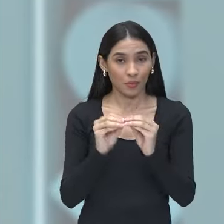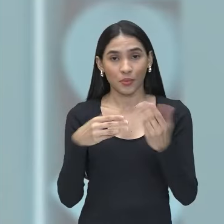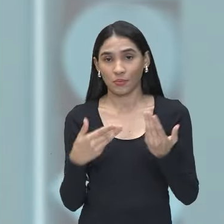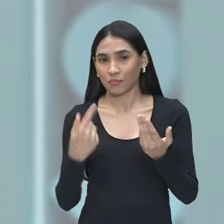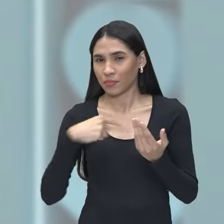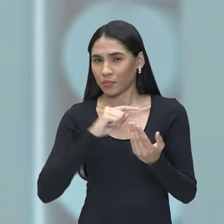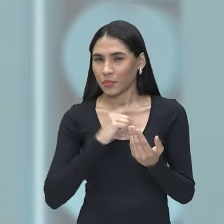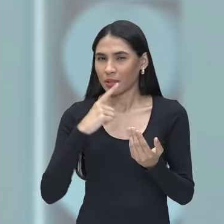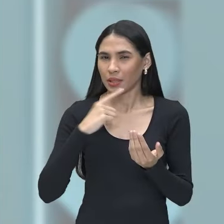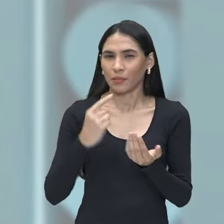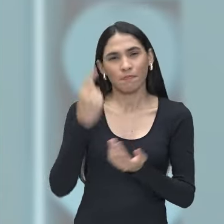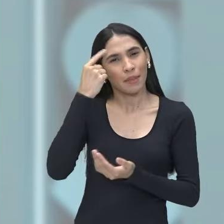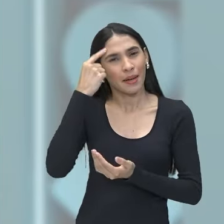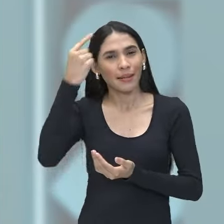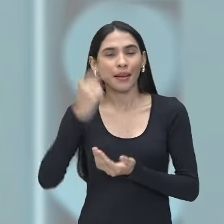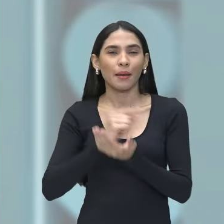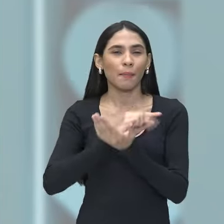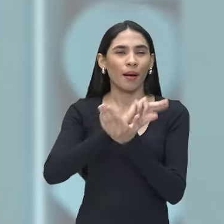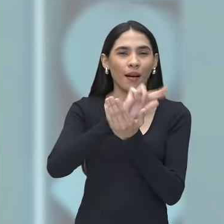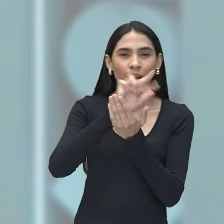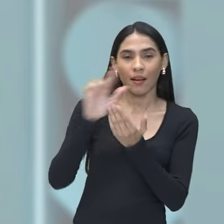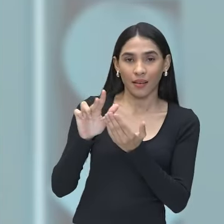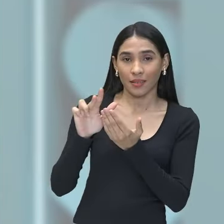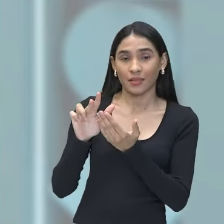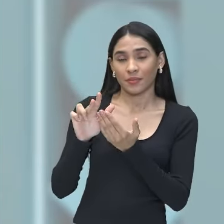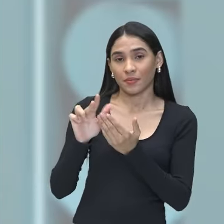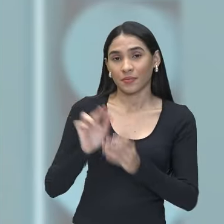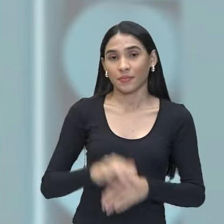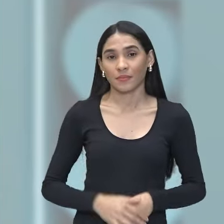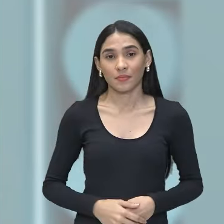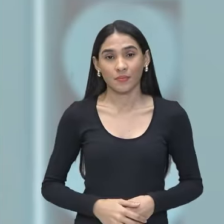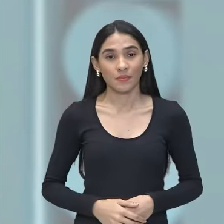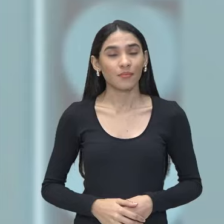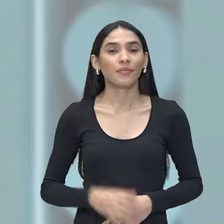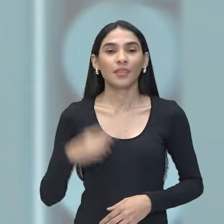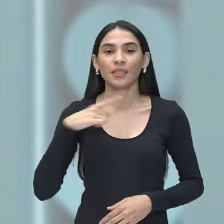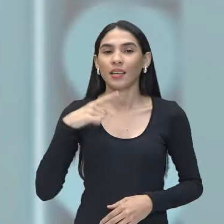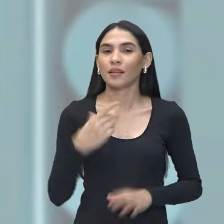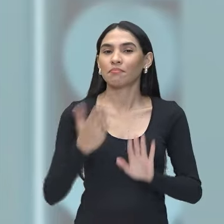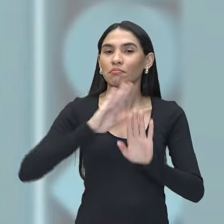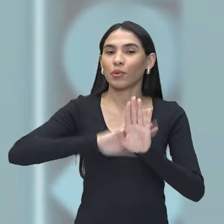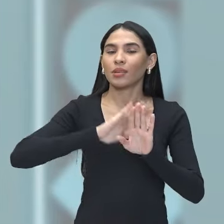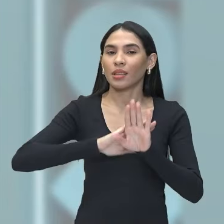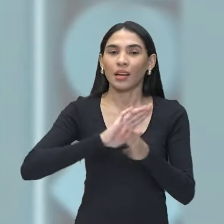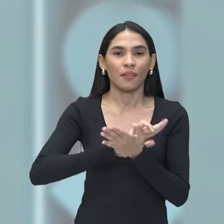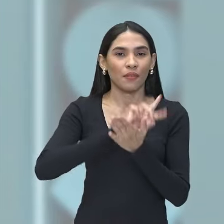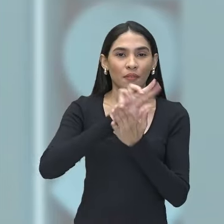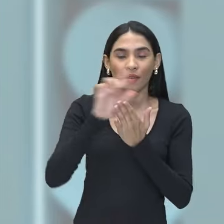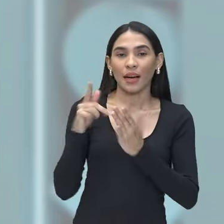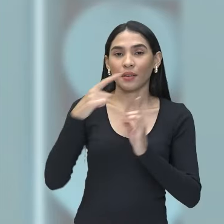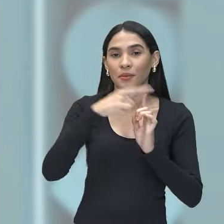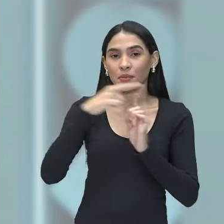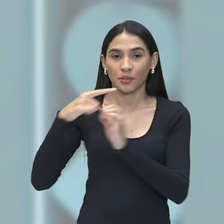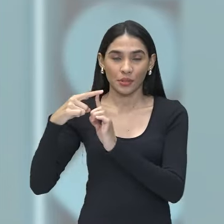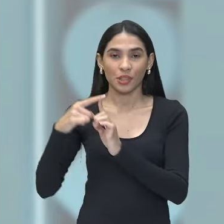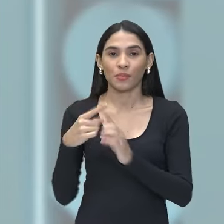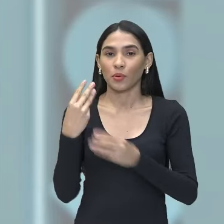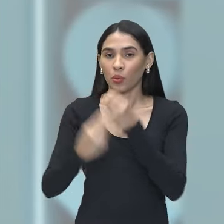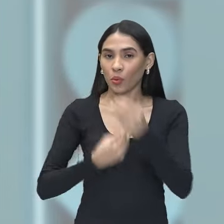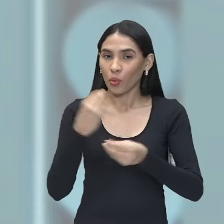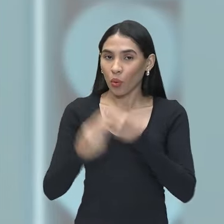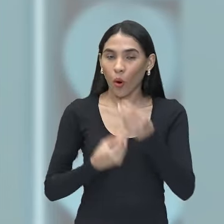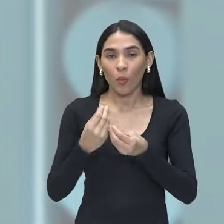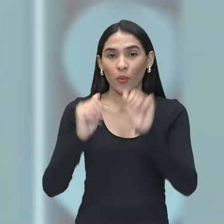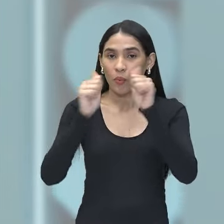nós tenhamos uma ideia do que signifique, tem aí várias formas de